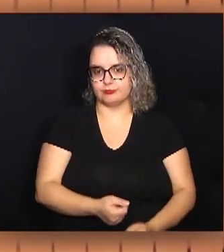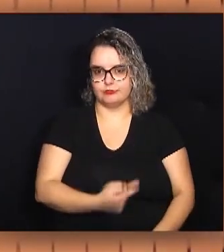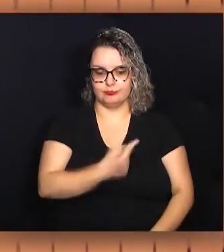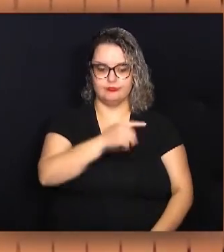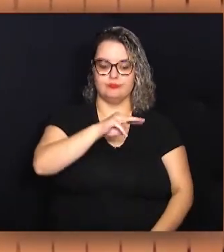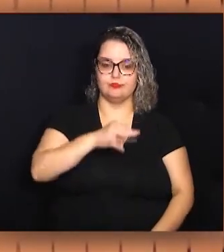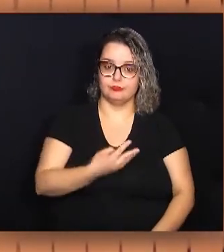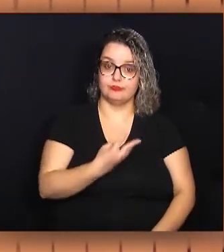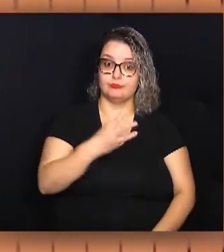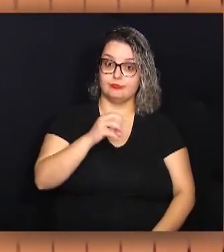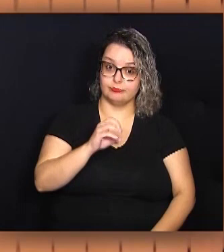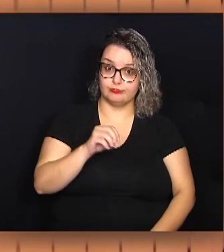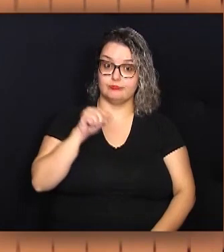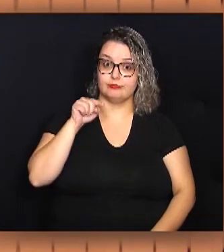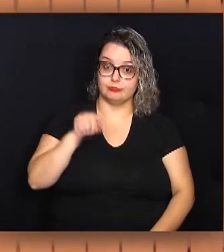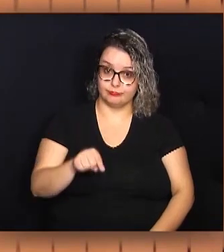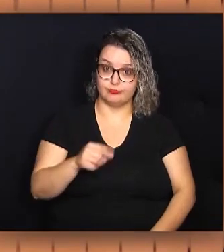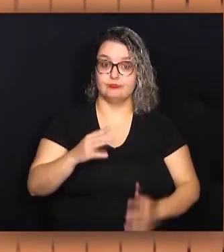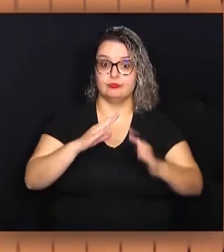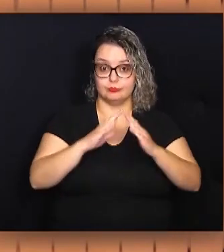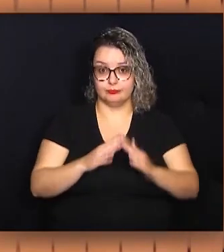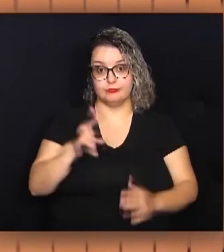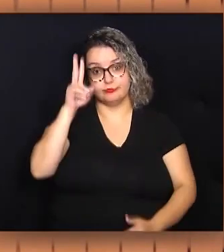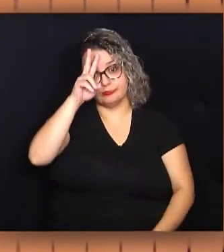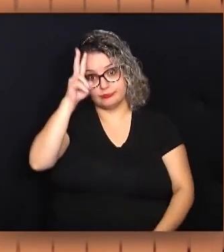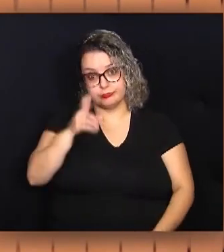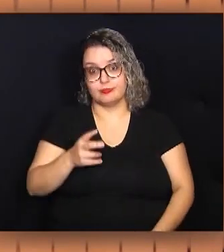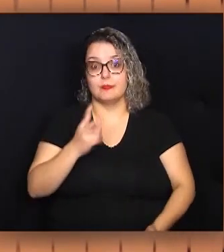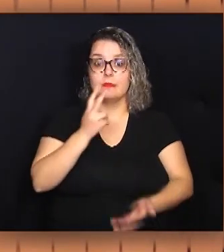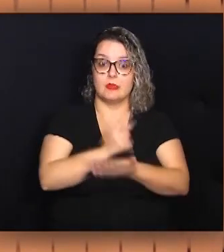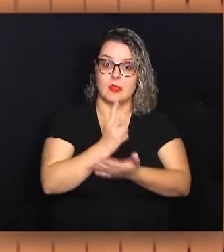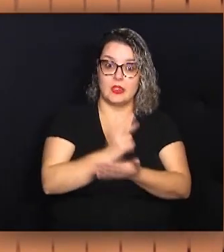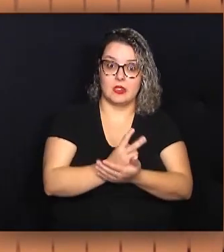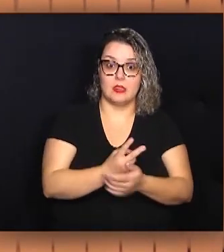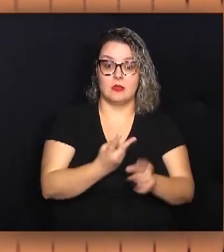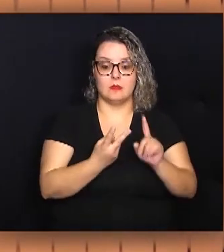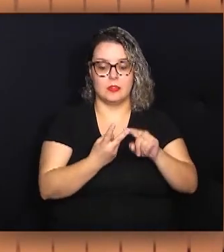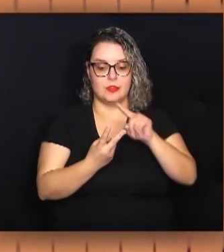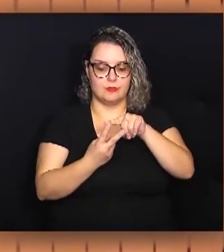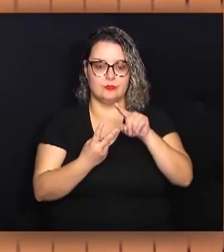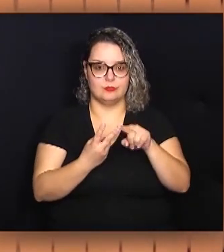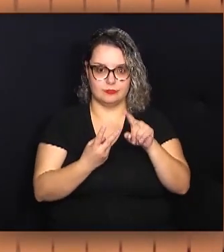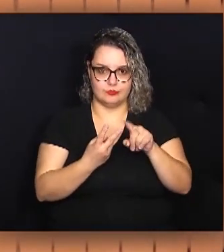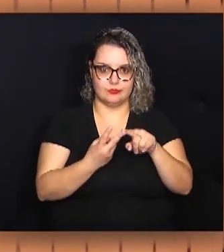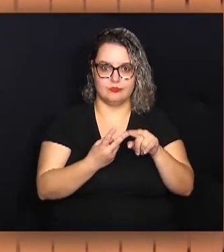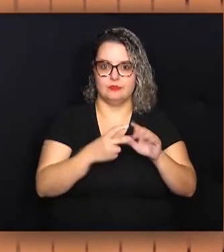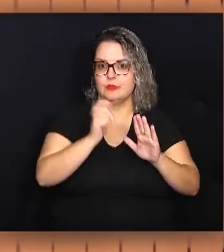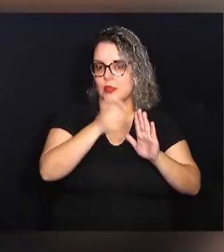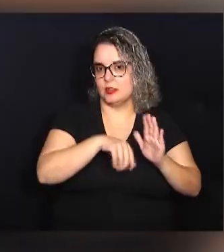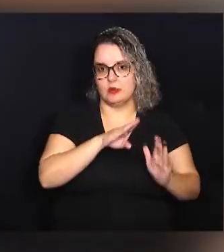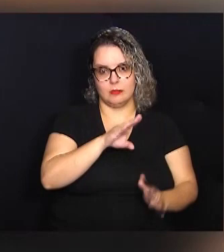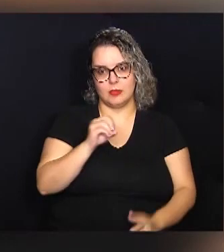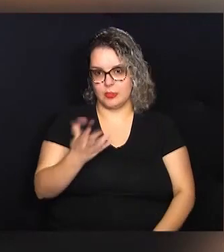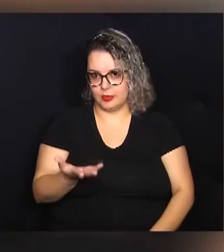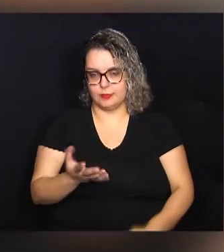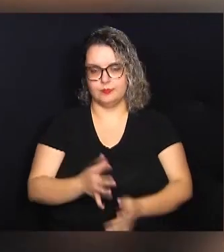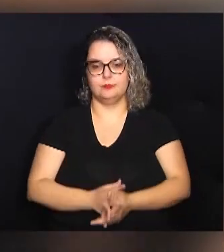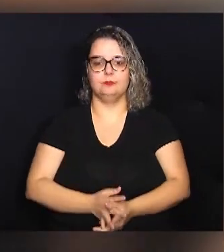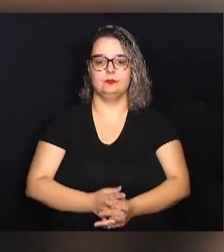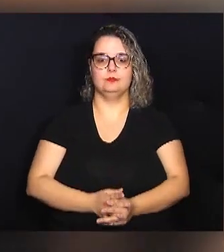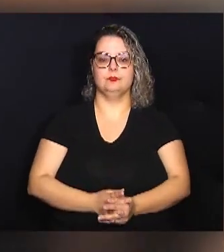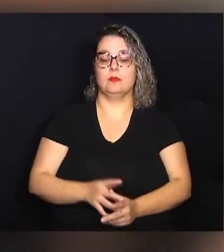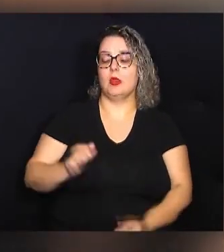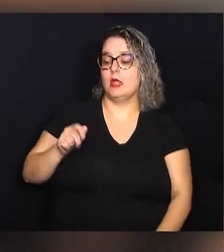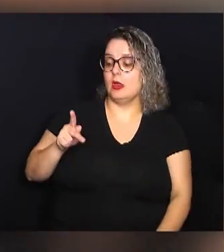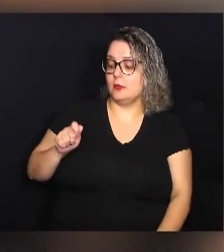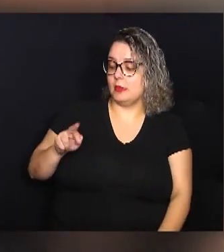1.300.000 habitantes, e tendo que lembrar que também sempre fica um desses 2 investigadores para o registro dos boletins de ocorrência. Aparecido